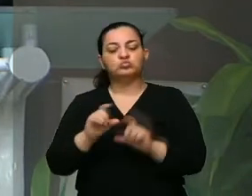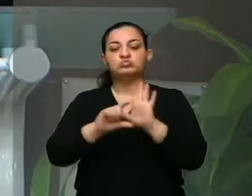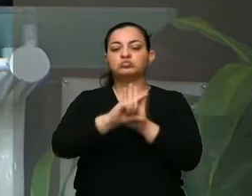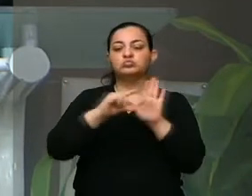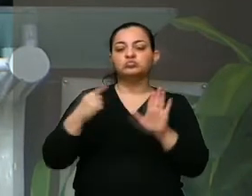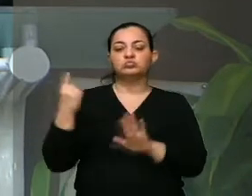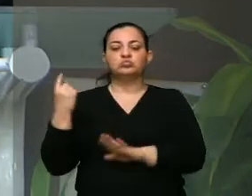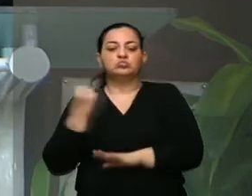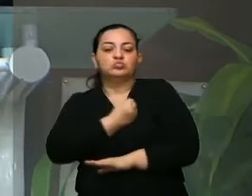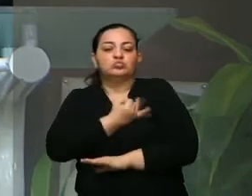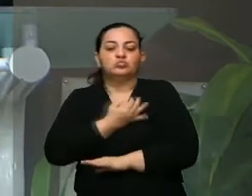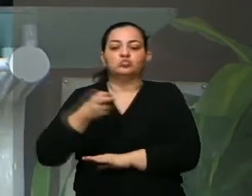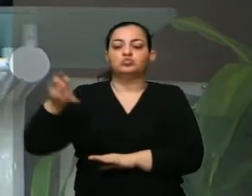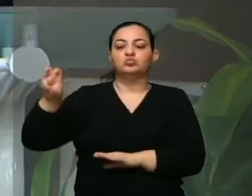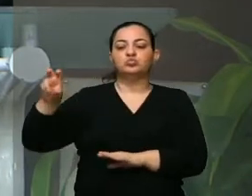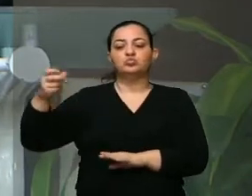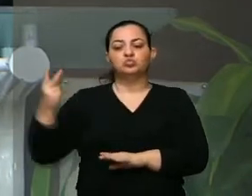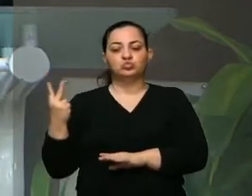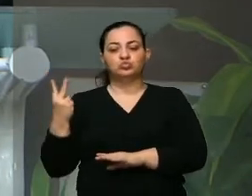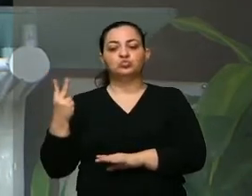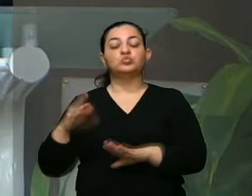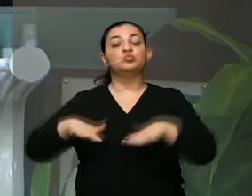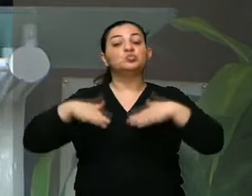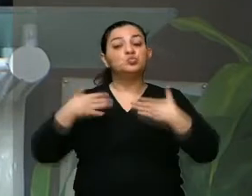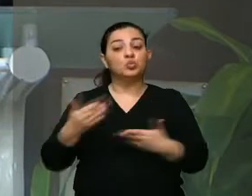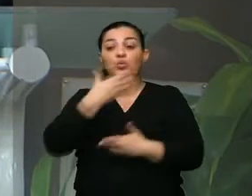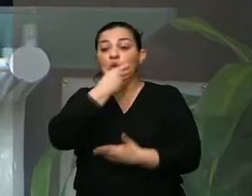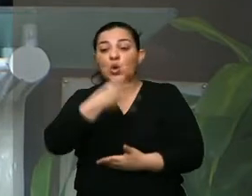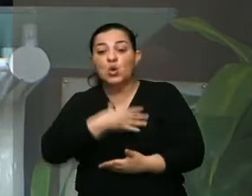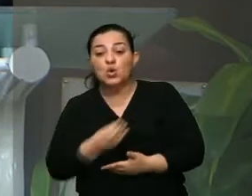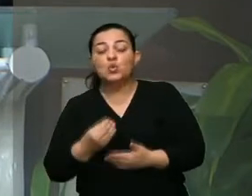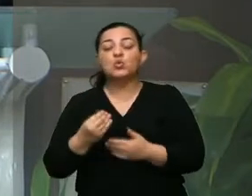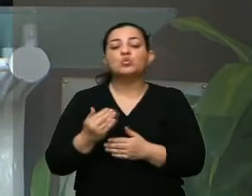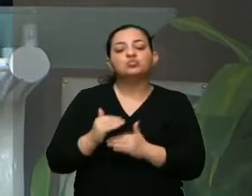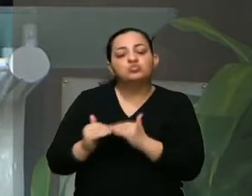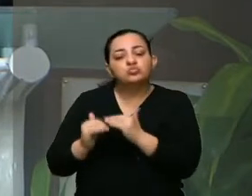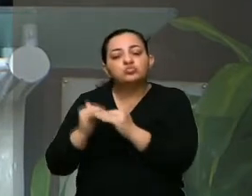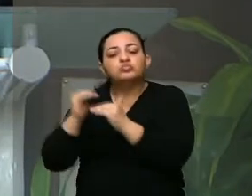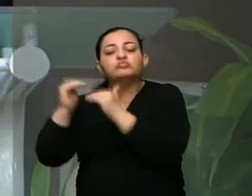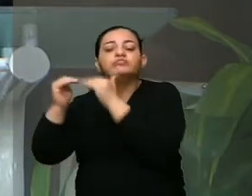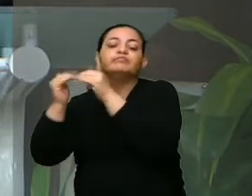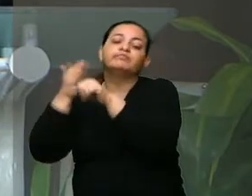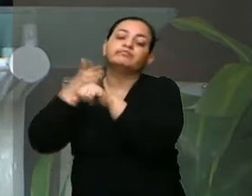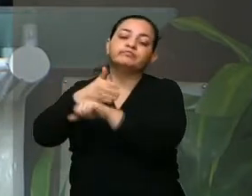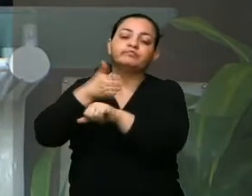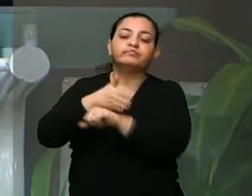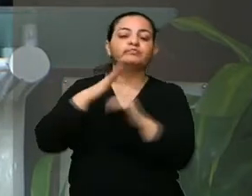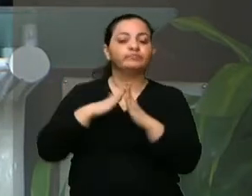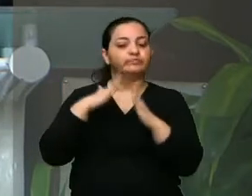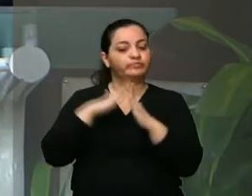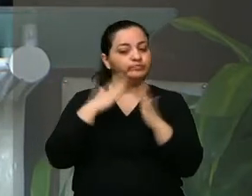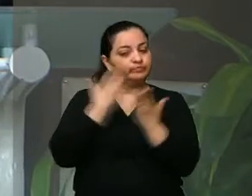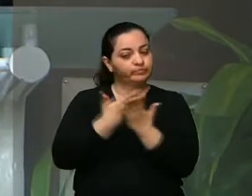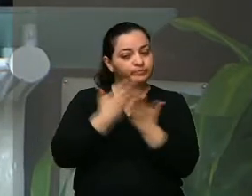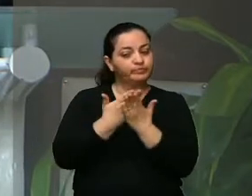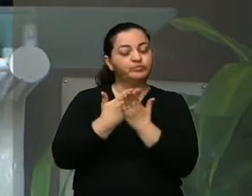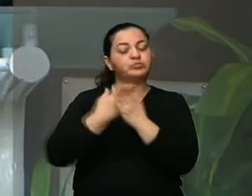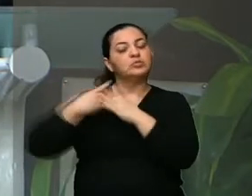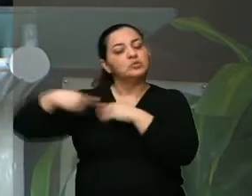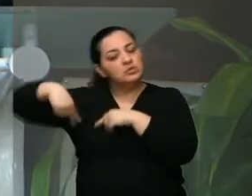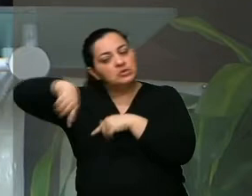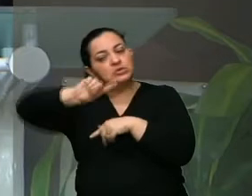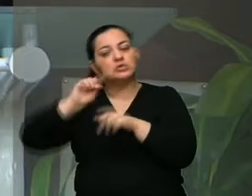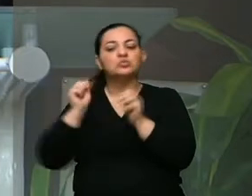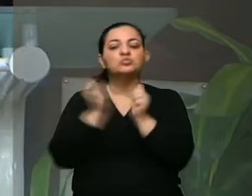52 agora quando este filho estava começando a chegar à idade de ir à escola e se tutor ia com seu